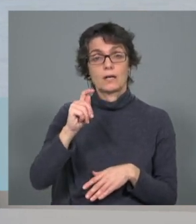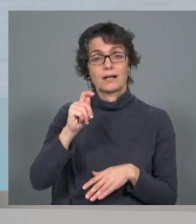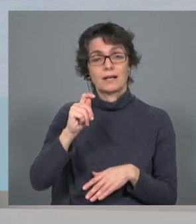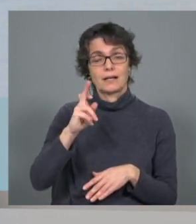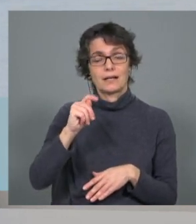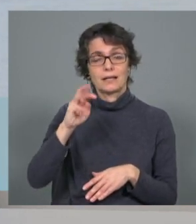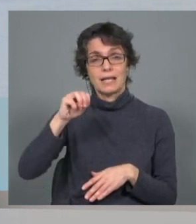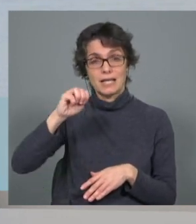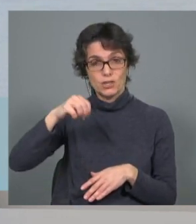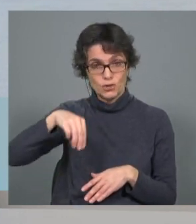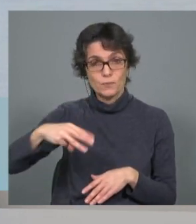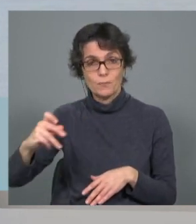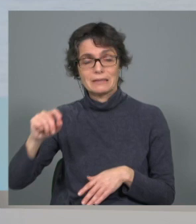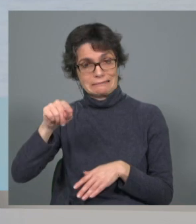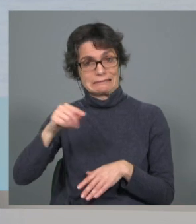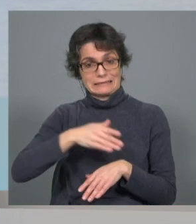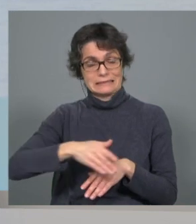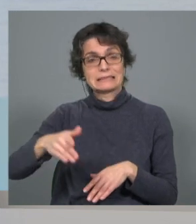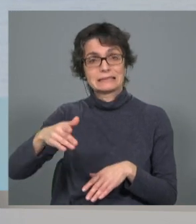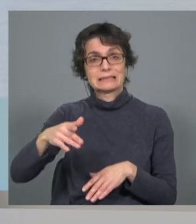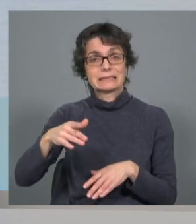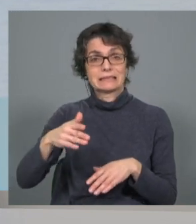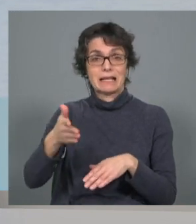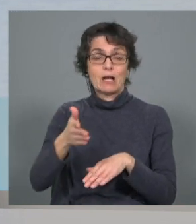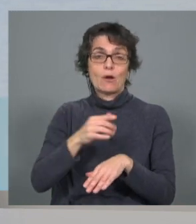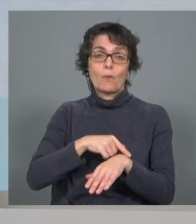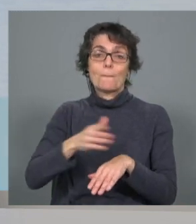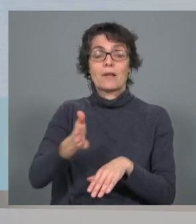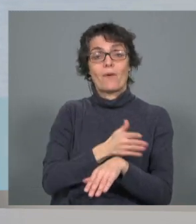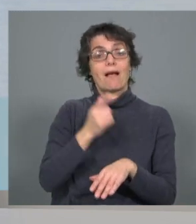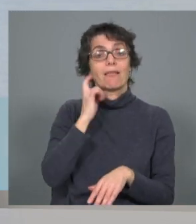fazer chegar a renúncia quaresmal, lá está, de todos, de